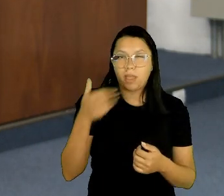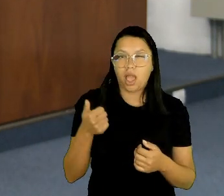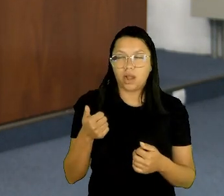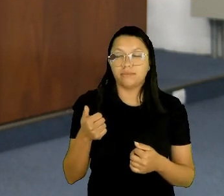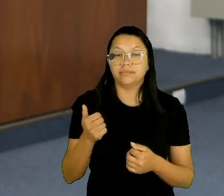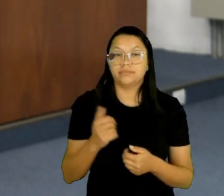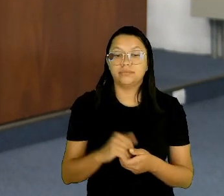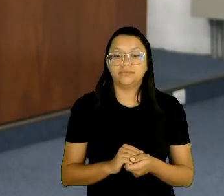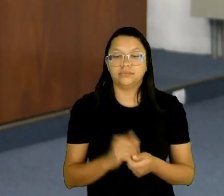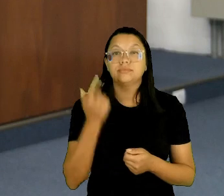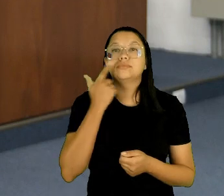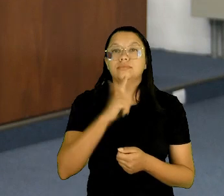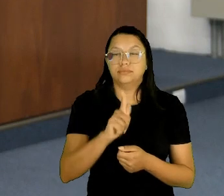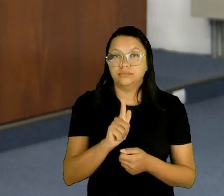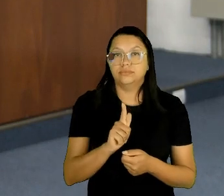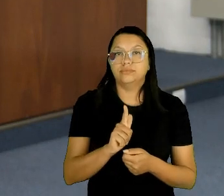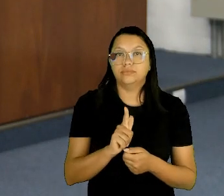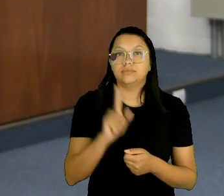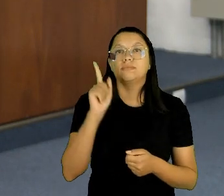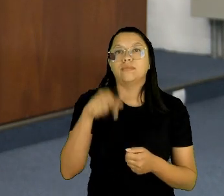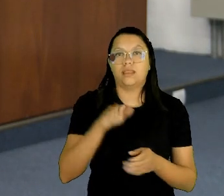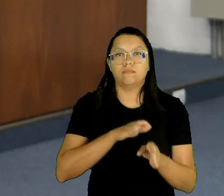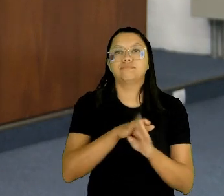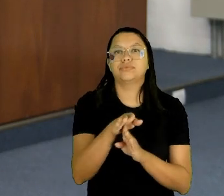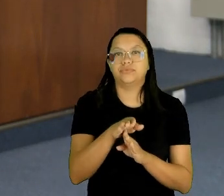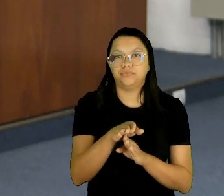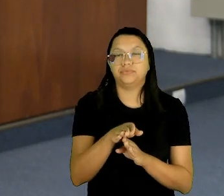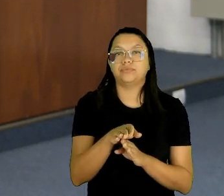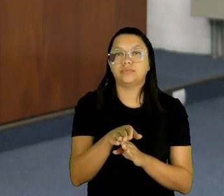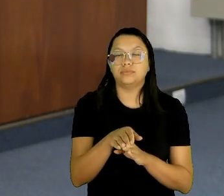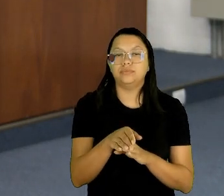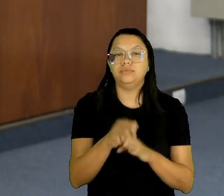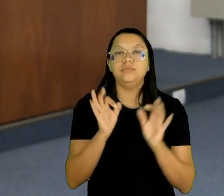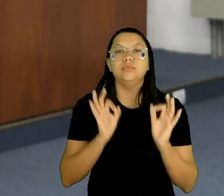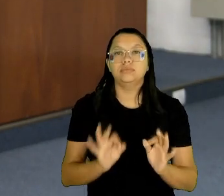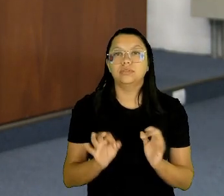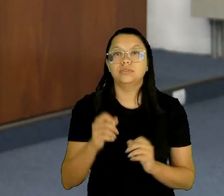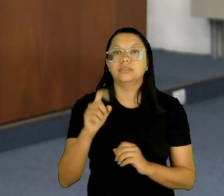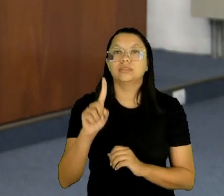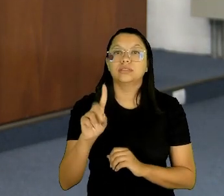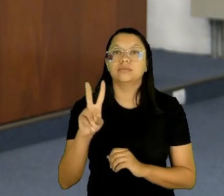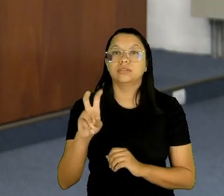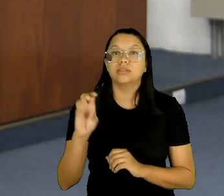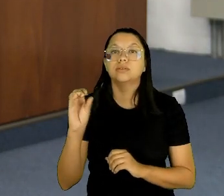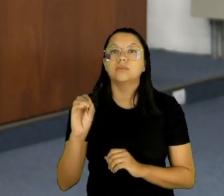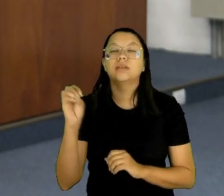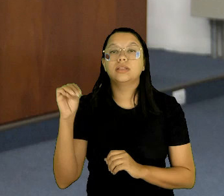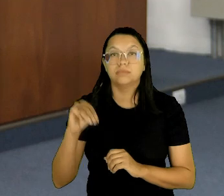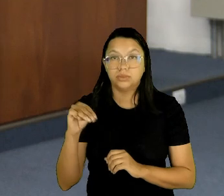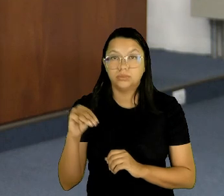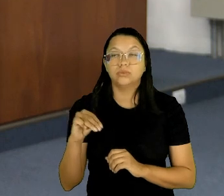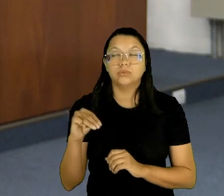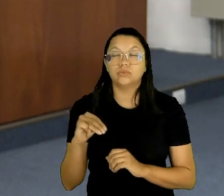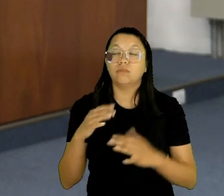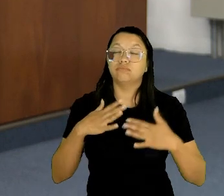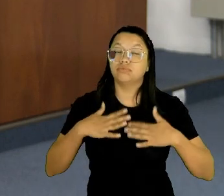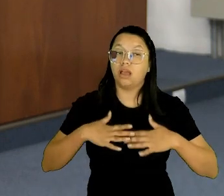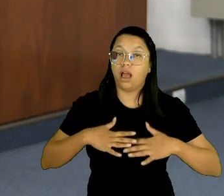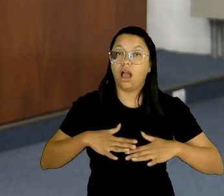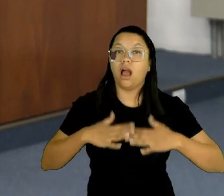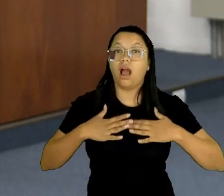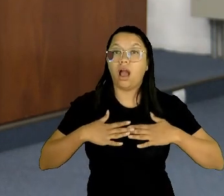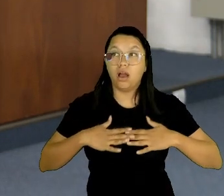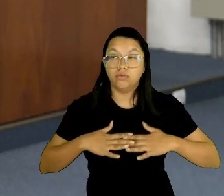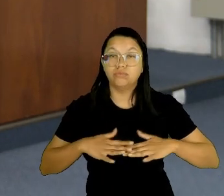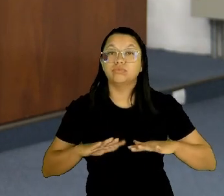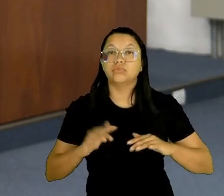sentir estimulado e que vai ser algo que vai conseguir manter, é o que a gente aconselha. E idealmente 150 minutos com intensidade moderada.